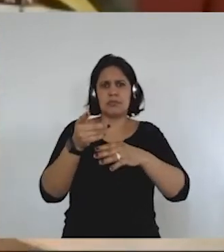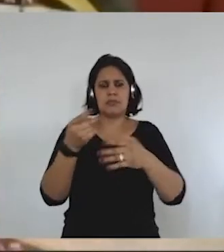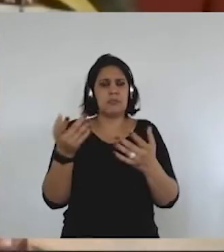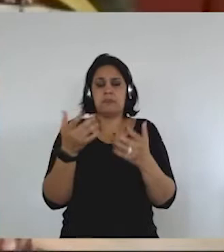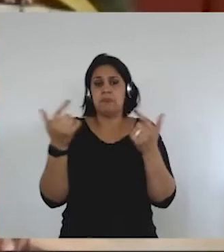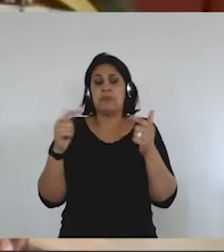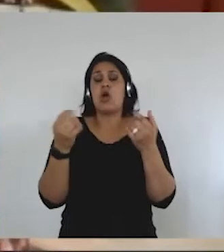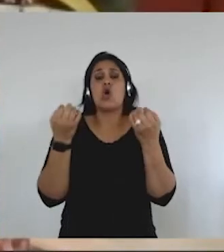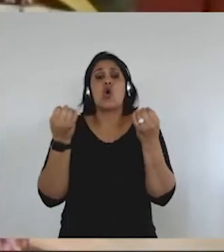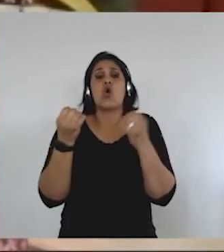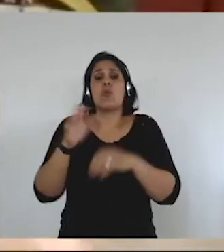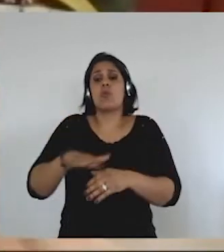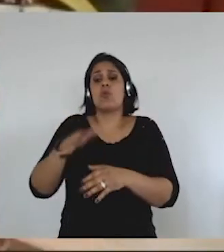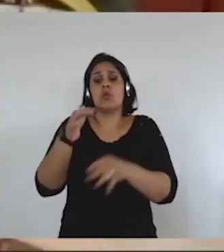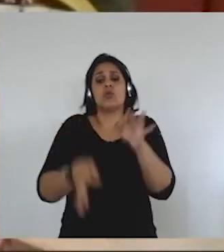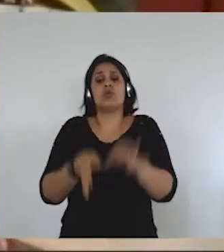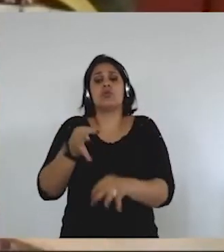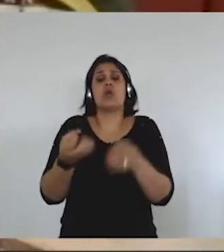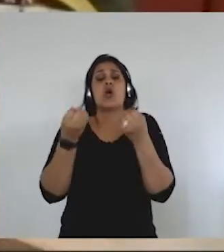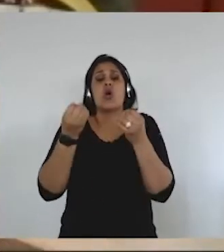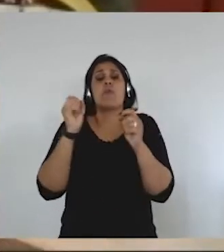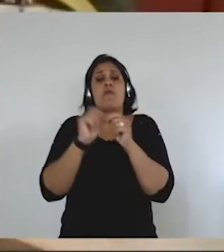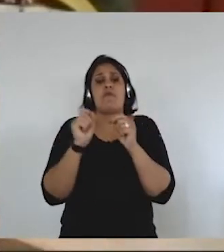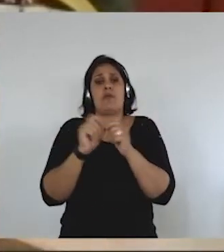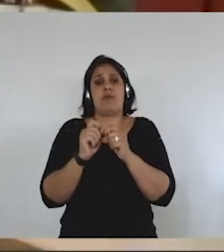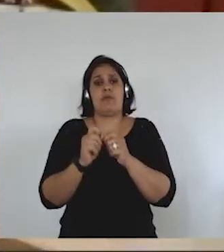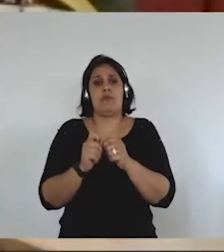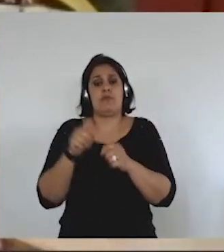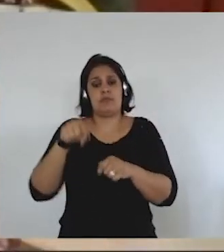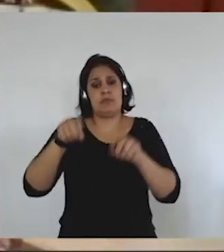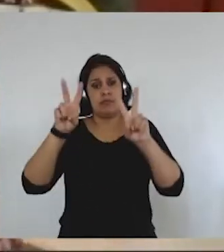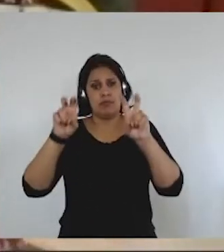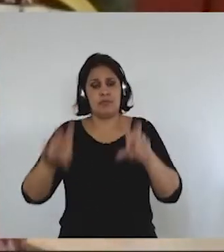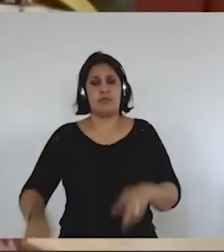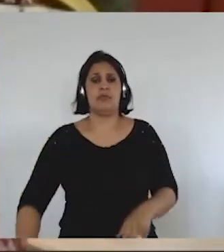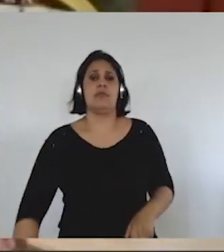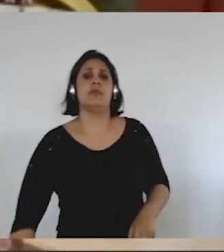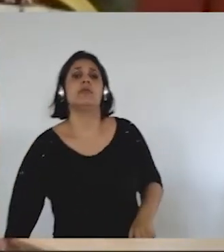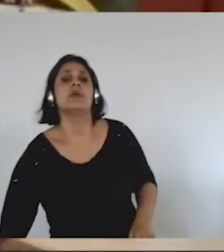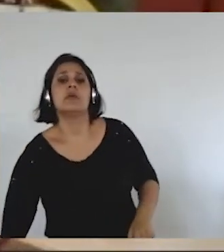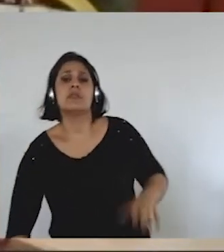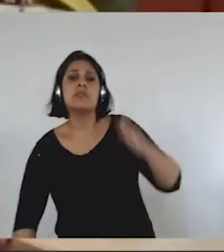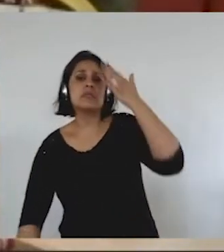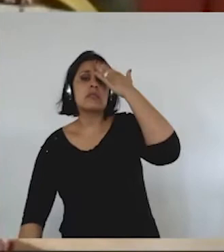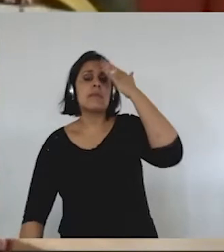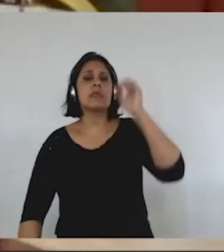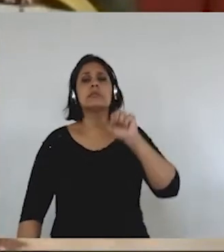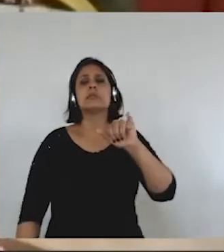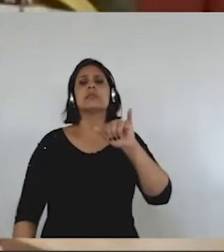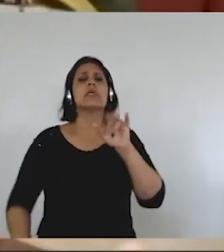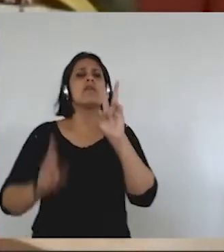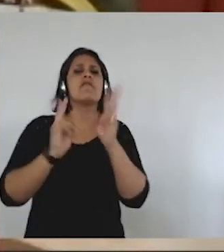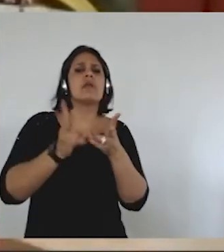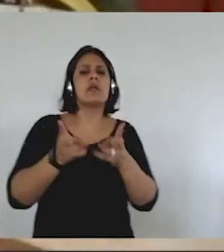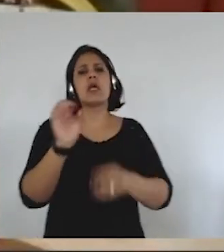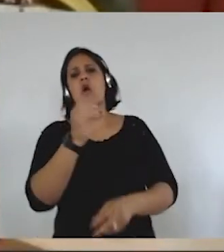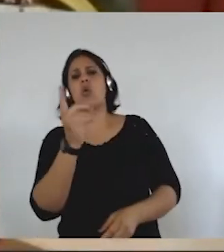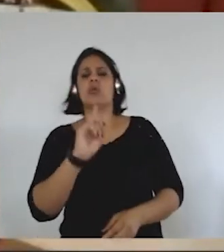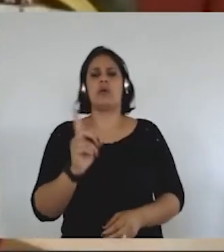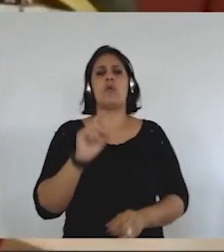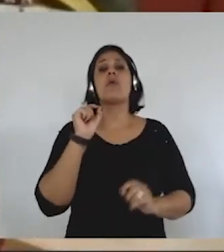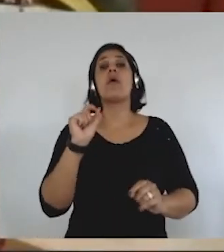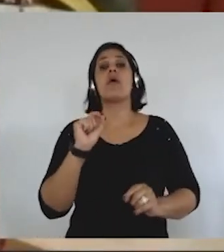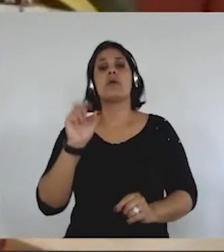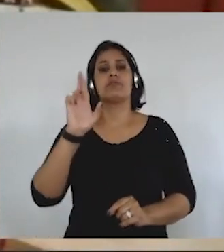o Poder Judiciário, né, se arvora nessa competência também de definir quem entra e quem sai do país, né? Se isso é um critério